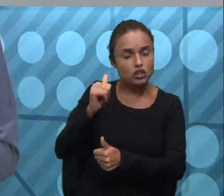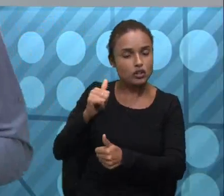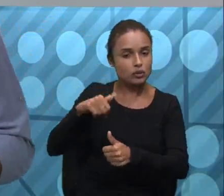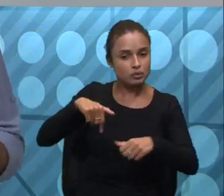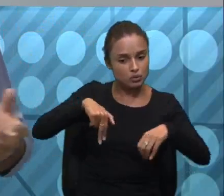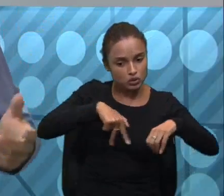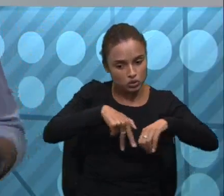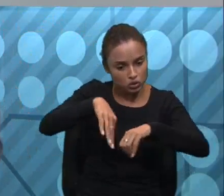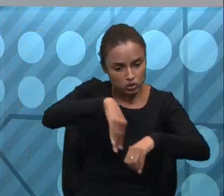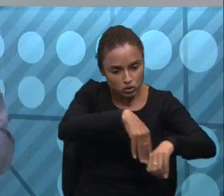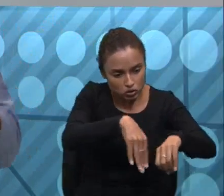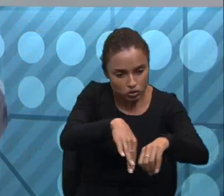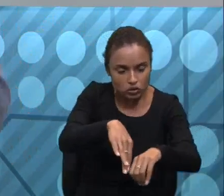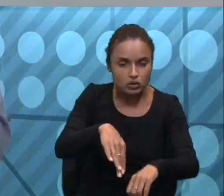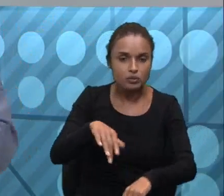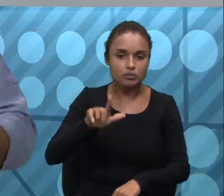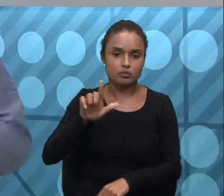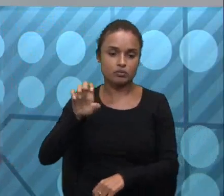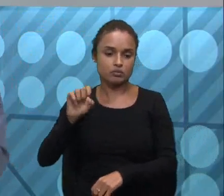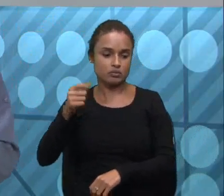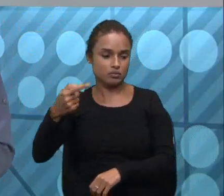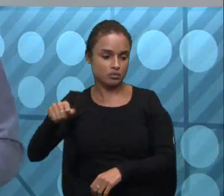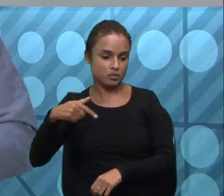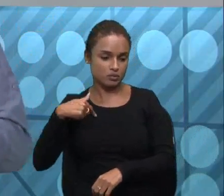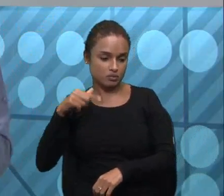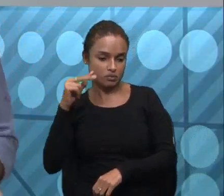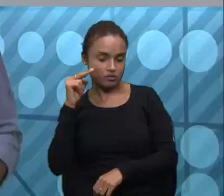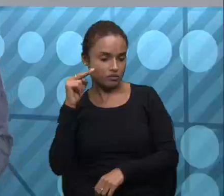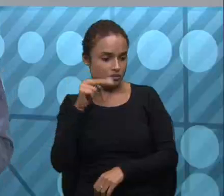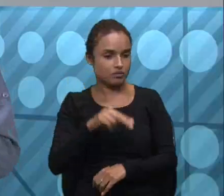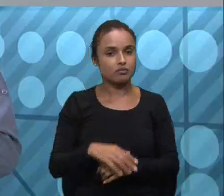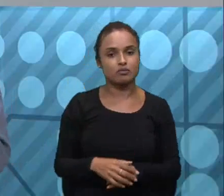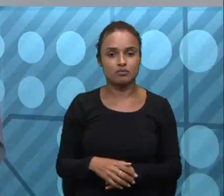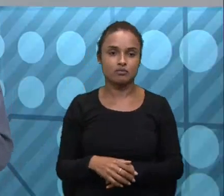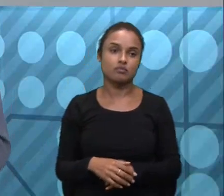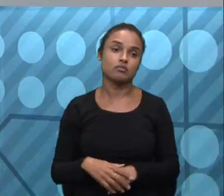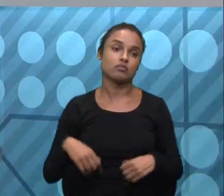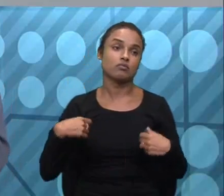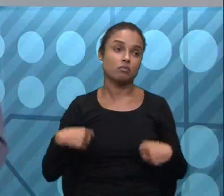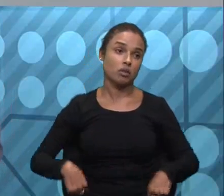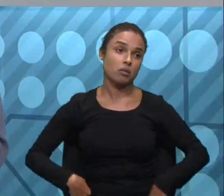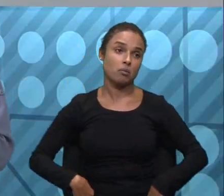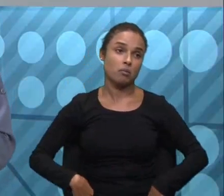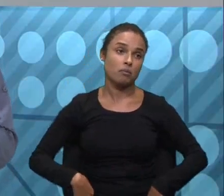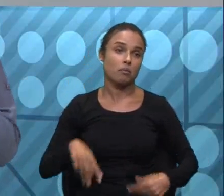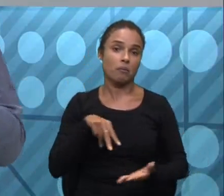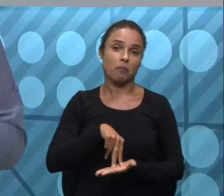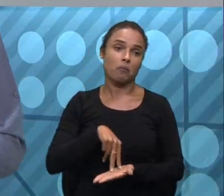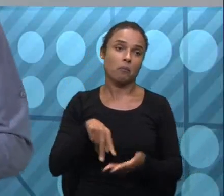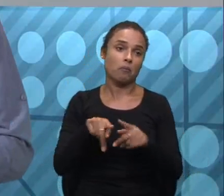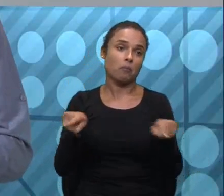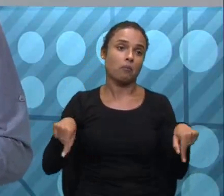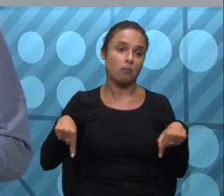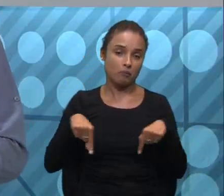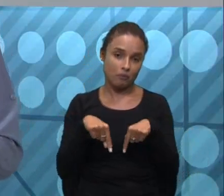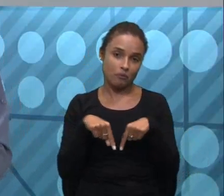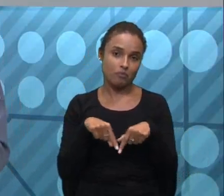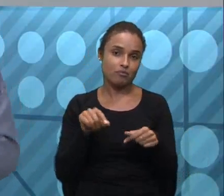voltando de lesão e praticamente comprou ingresso para assistir dentro do campo. Não fez nada. Vamos lá, vamos dar sequência. Polo